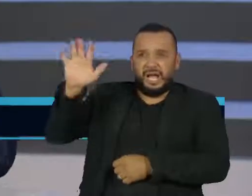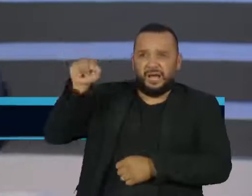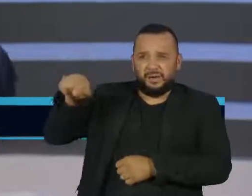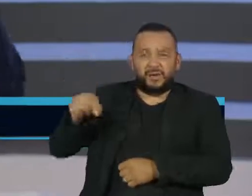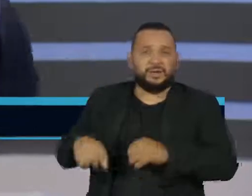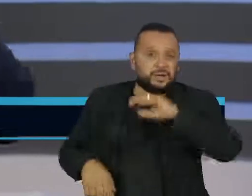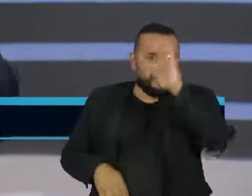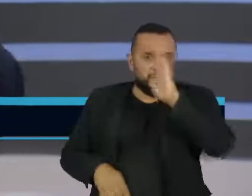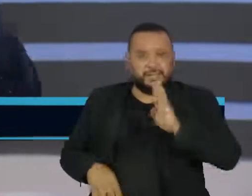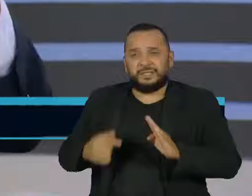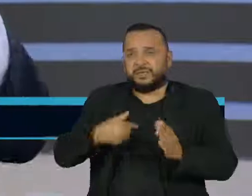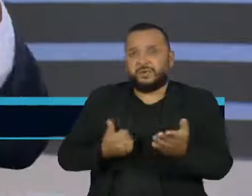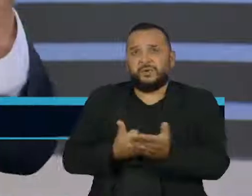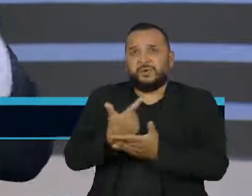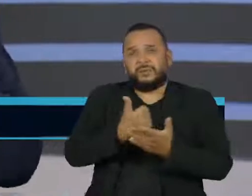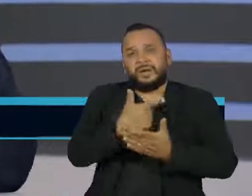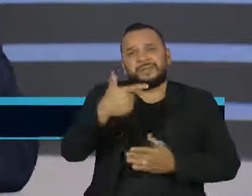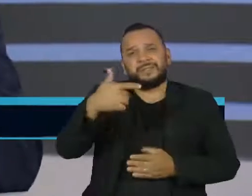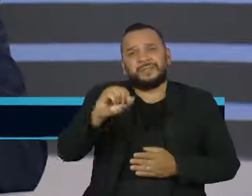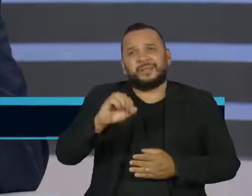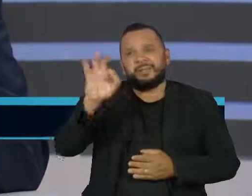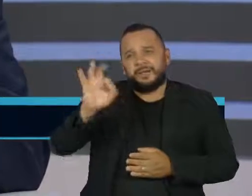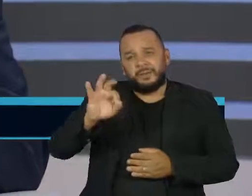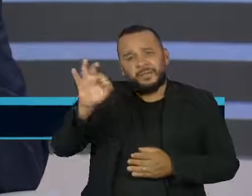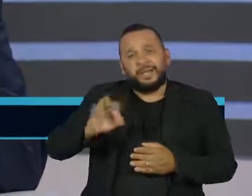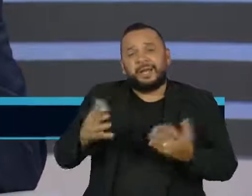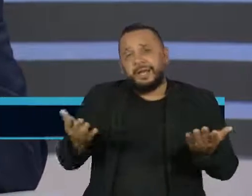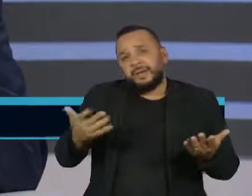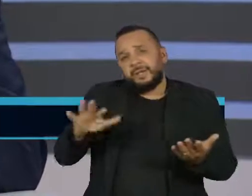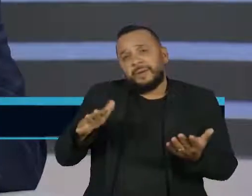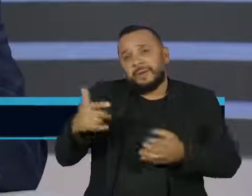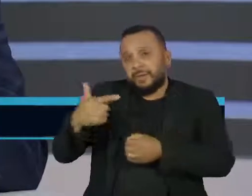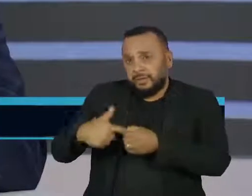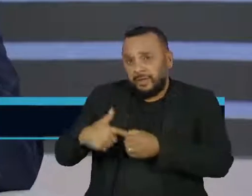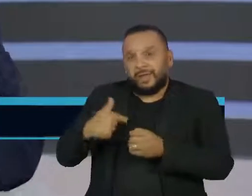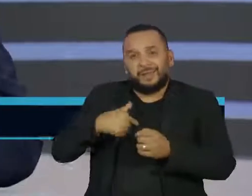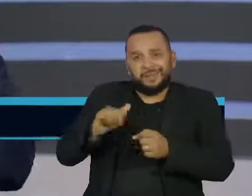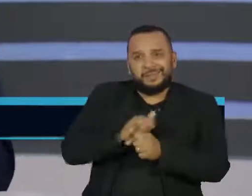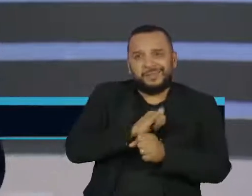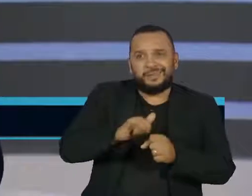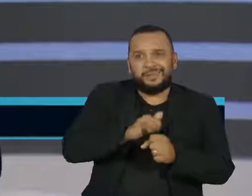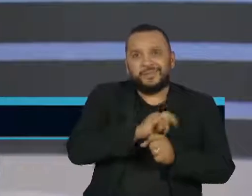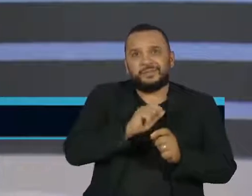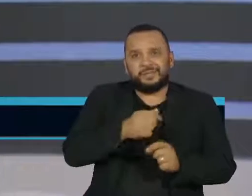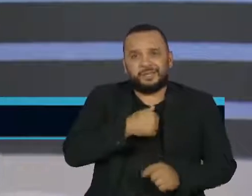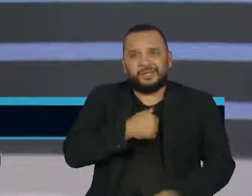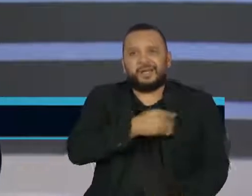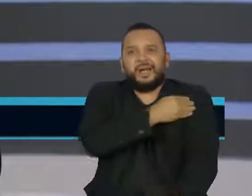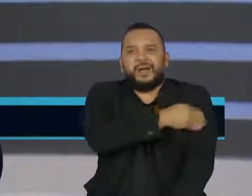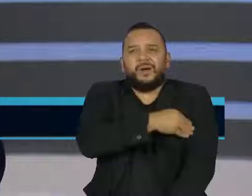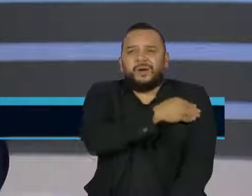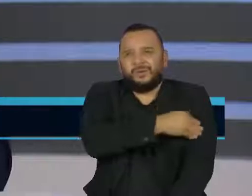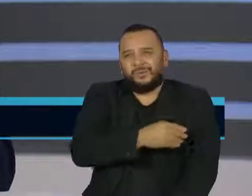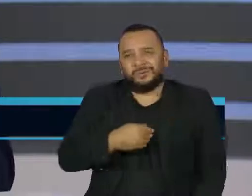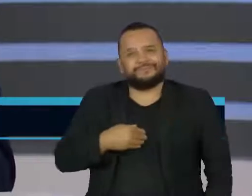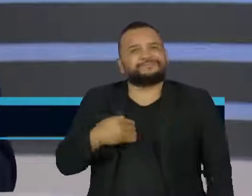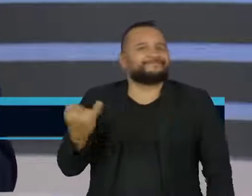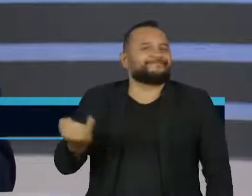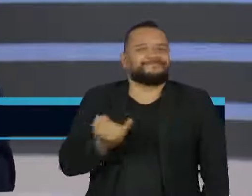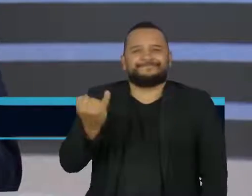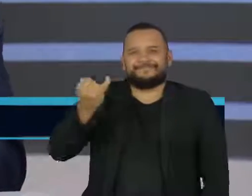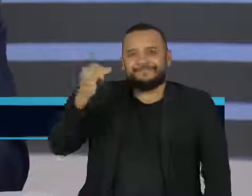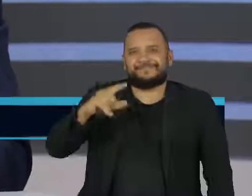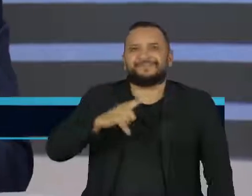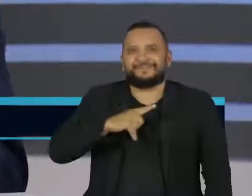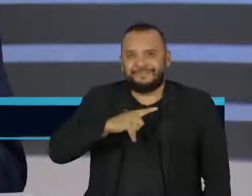o Brasil importava cerca de 70% e consumia, e aí veio a alternativa do pró-álcool. Então, foi muito importante. E aí a